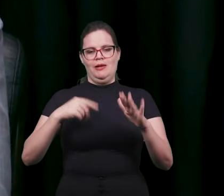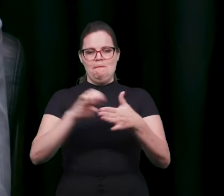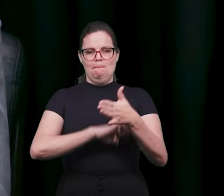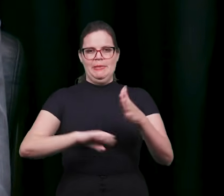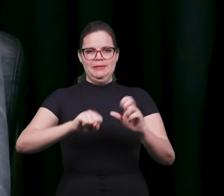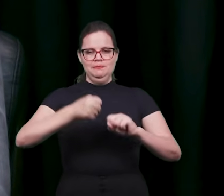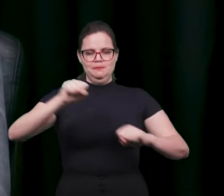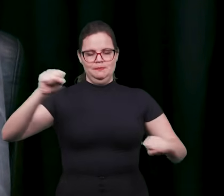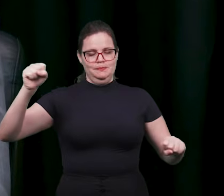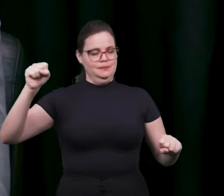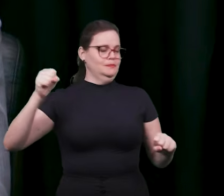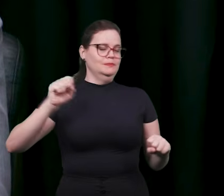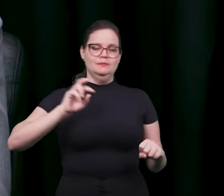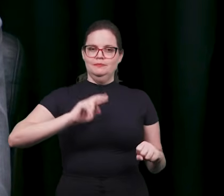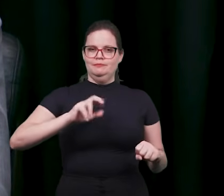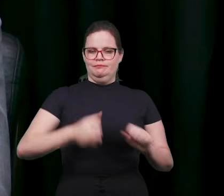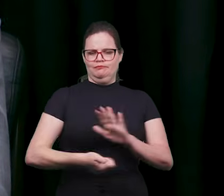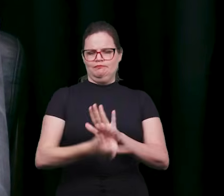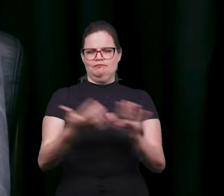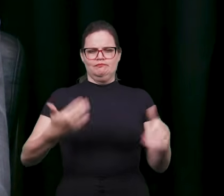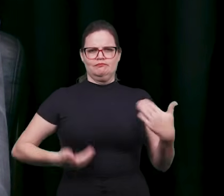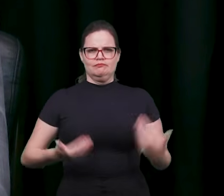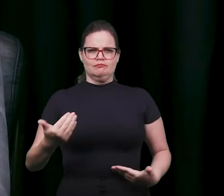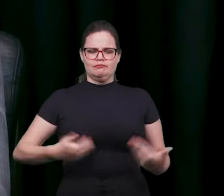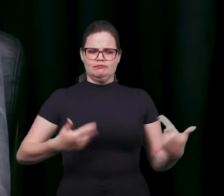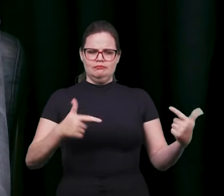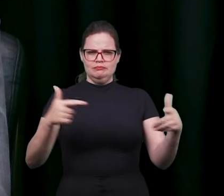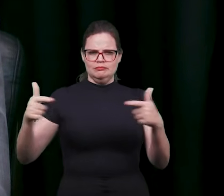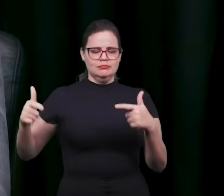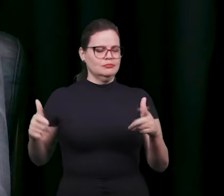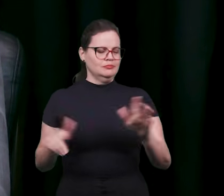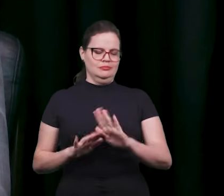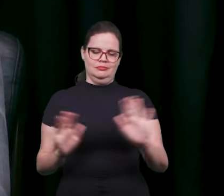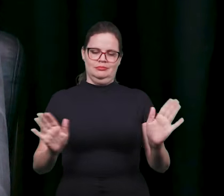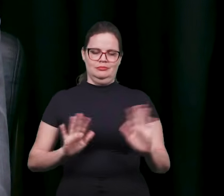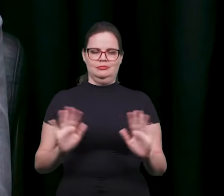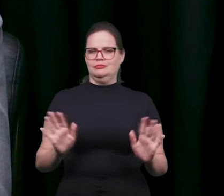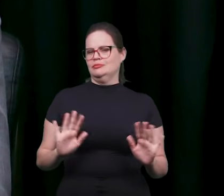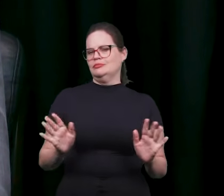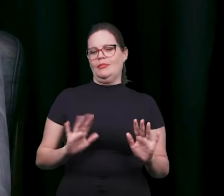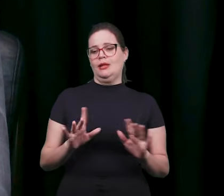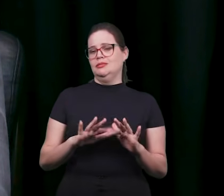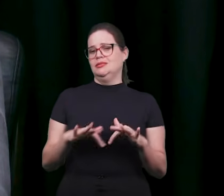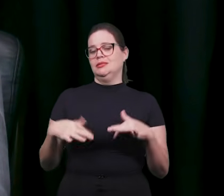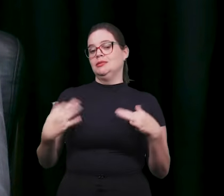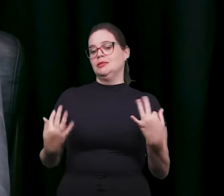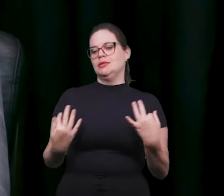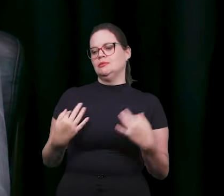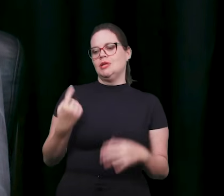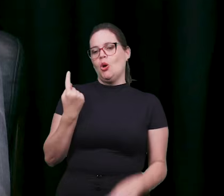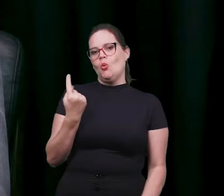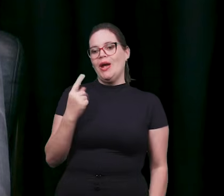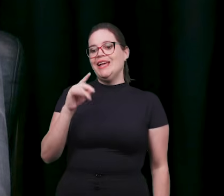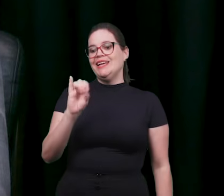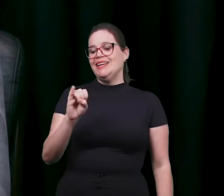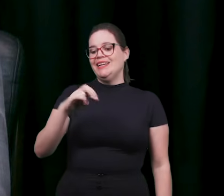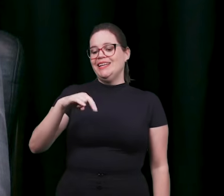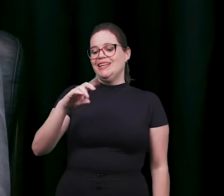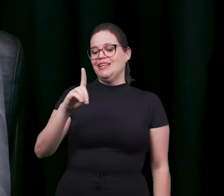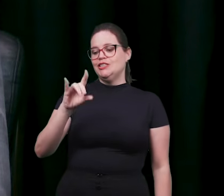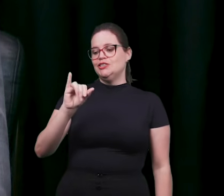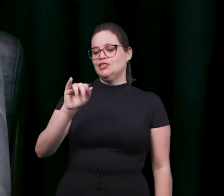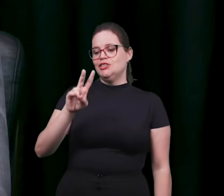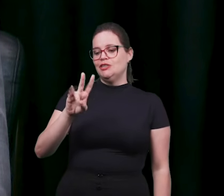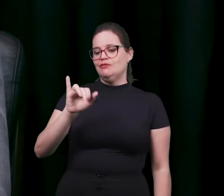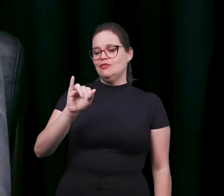grande empresário com muitos funcionários, com um grande faturamento que iremos, né, ver aqui ao longo do programa, mas esse pequeno